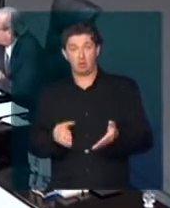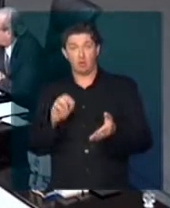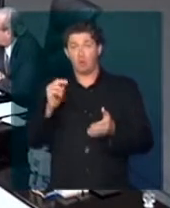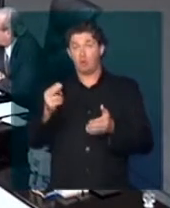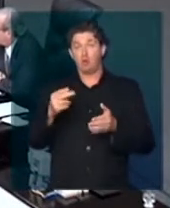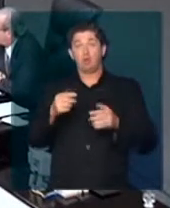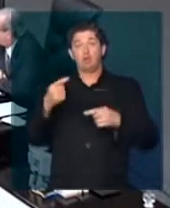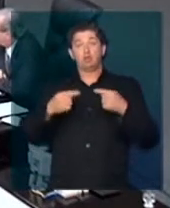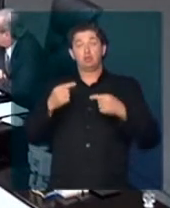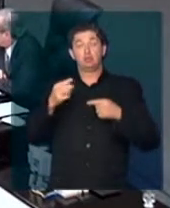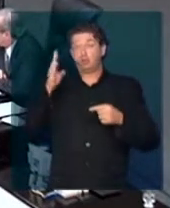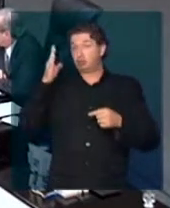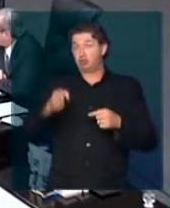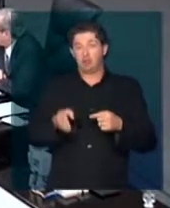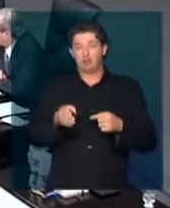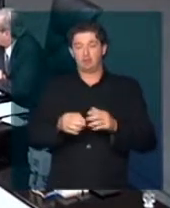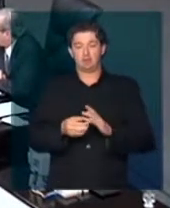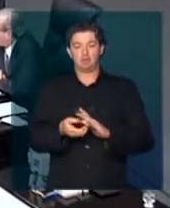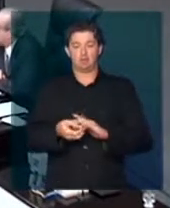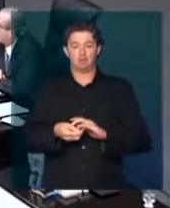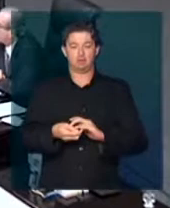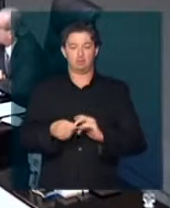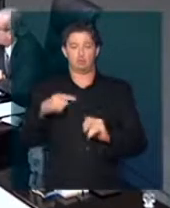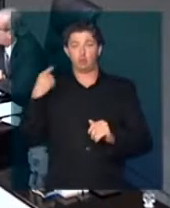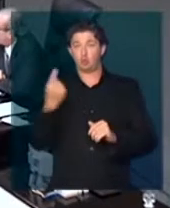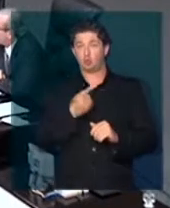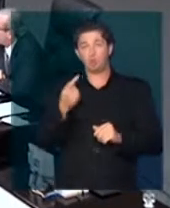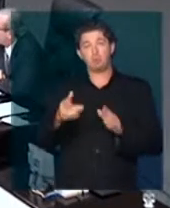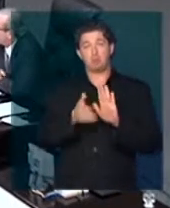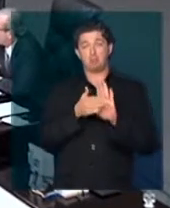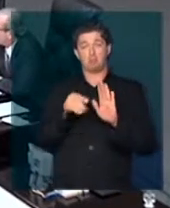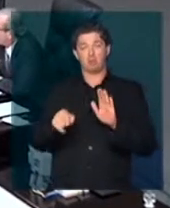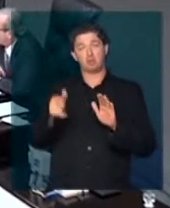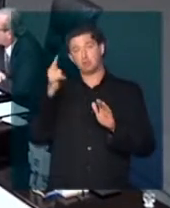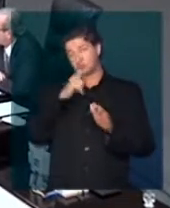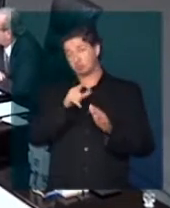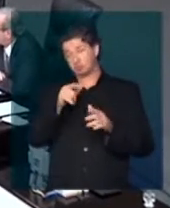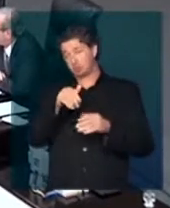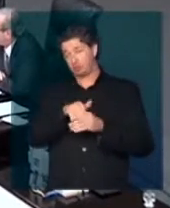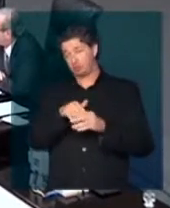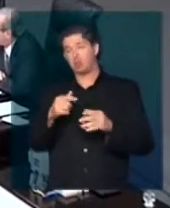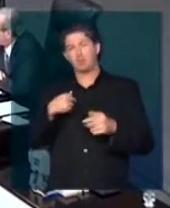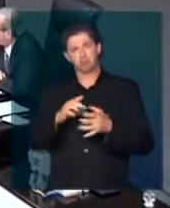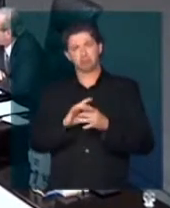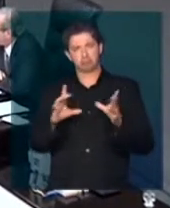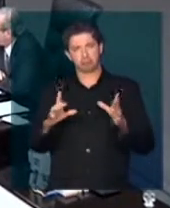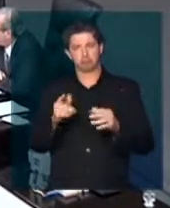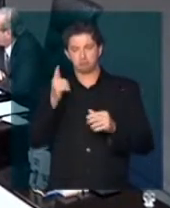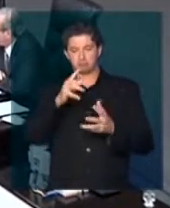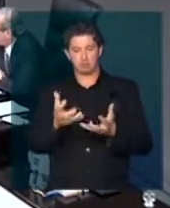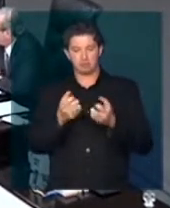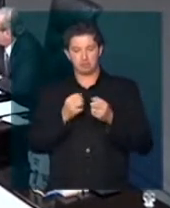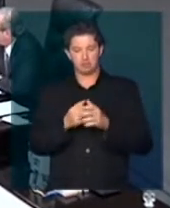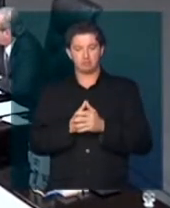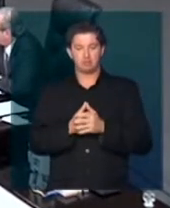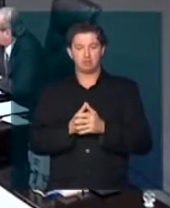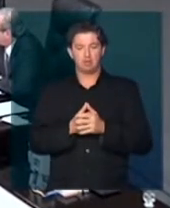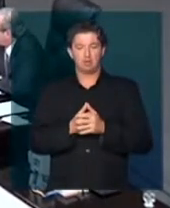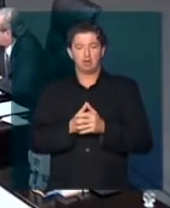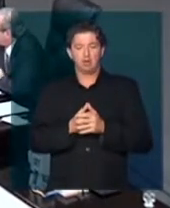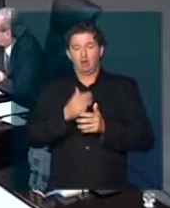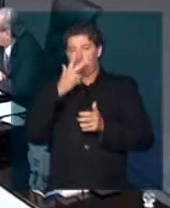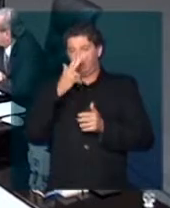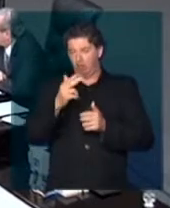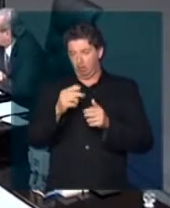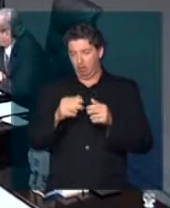pela abordagem direta de todos nós, para que essas propostas sejam, eu estou à disposição para receber, e eu acredito